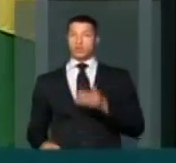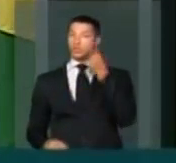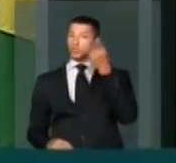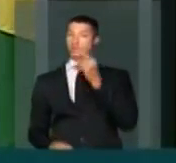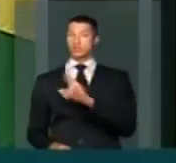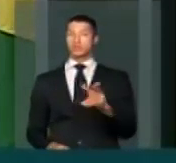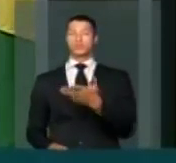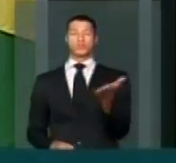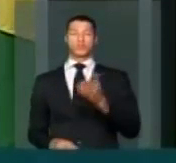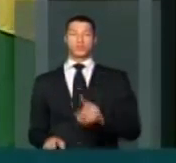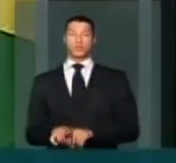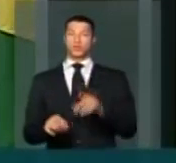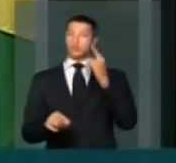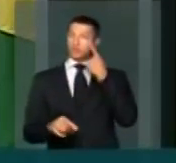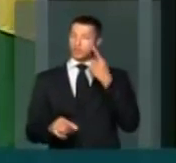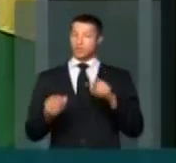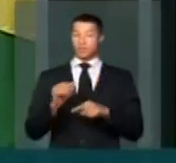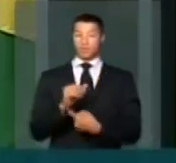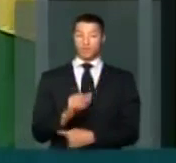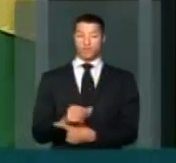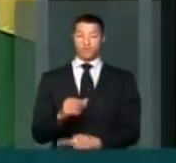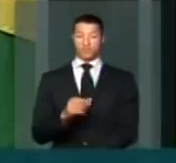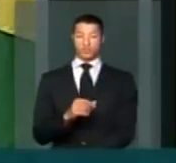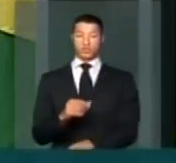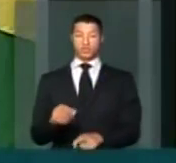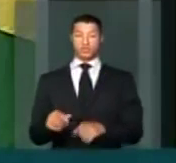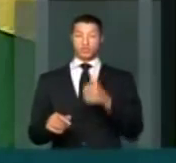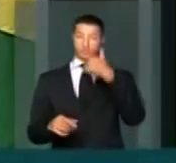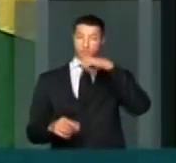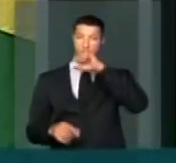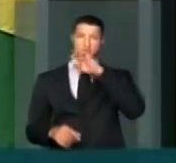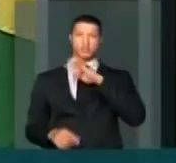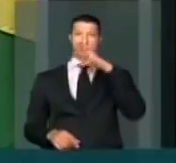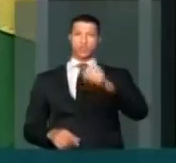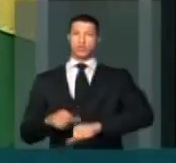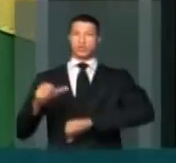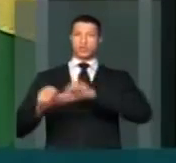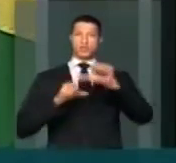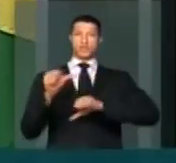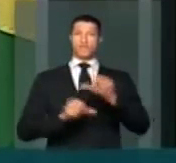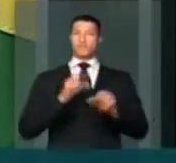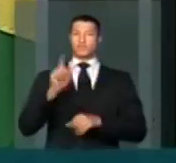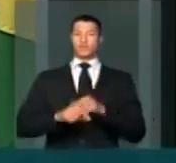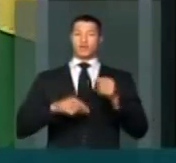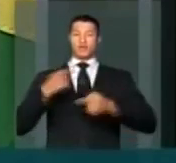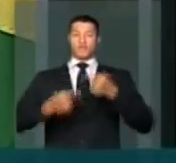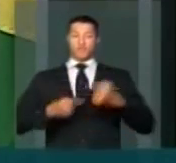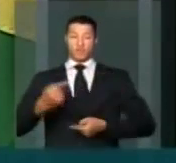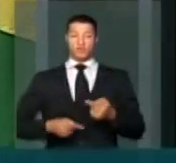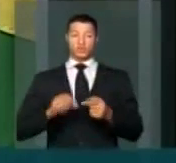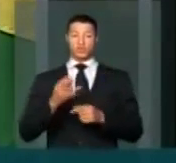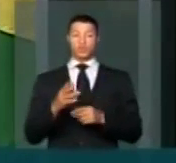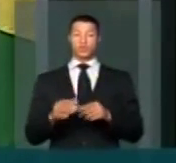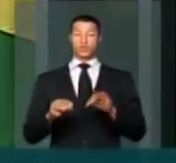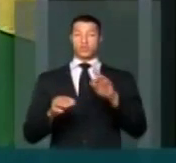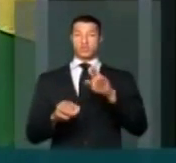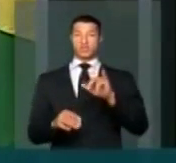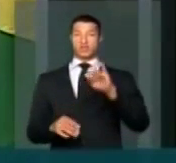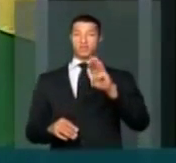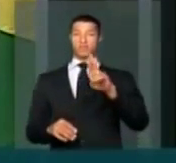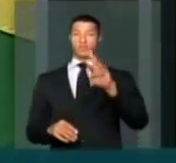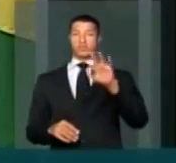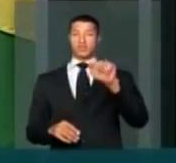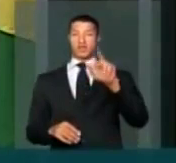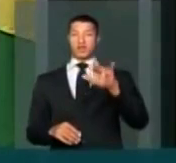deputados, refletindo com mais profundidade, a mãe de todas as reformas não é a reforma política ou a tributária, mas